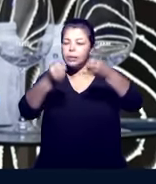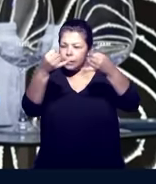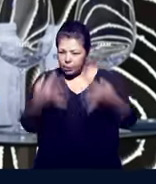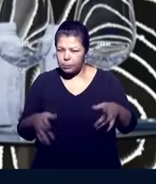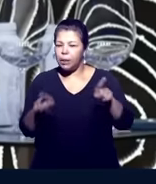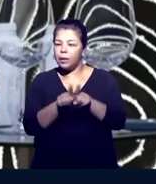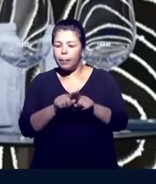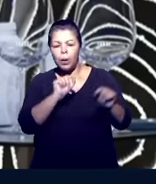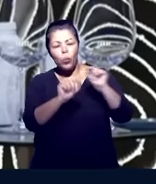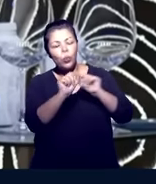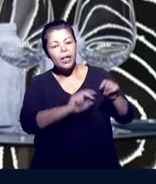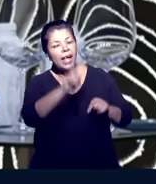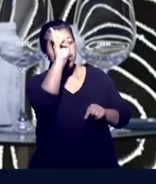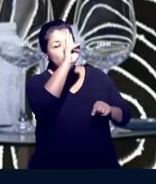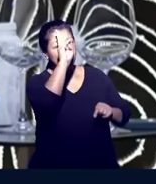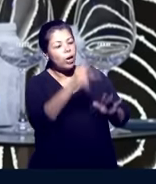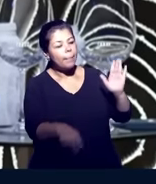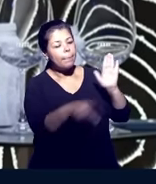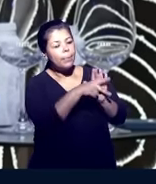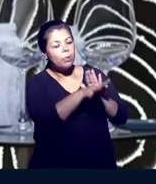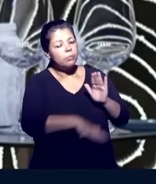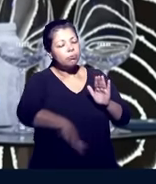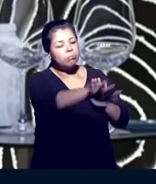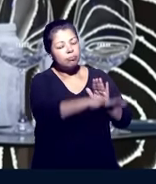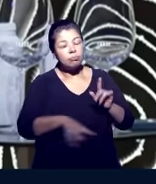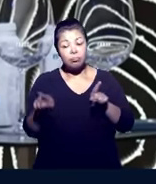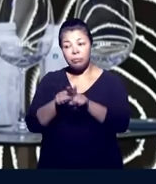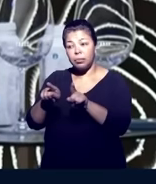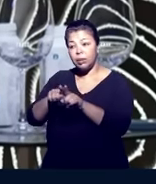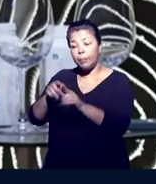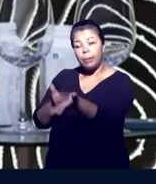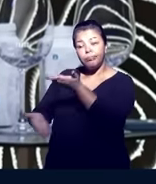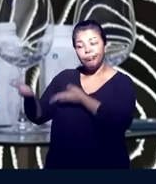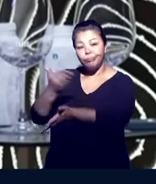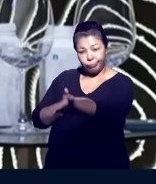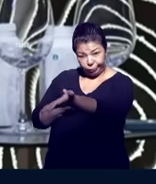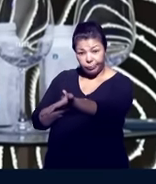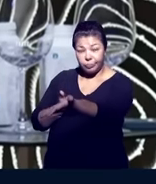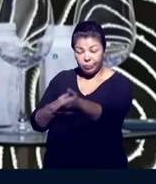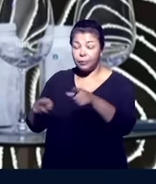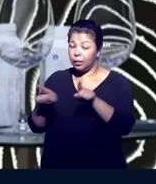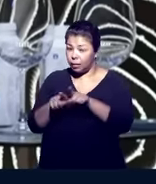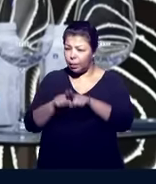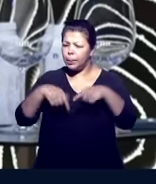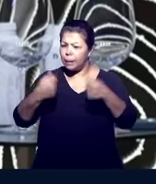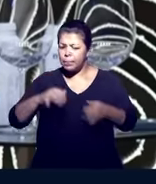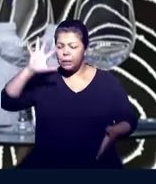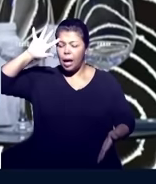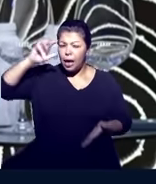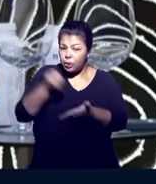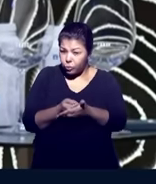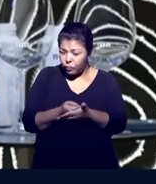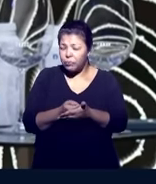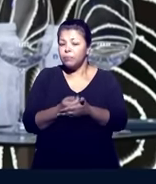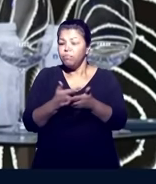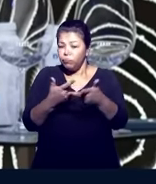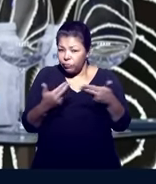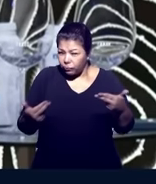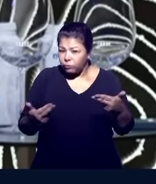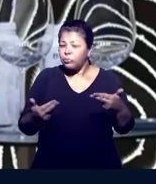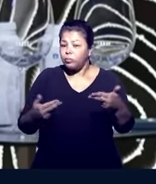num fluxo confortável e seguir a vida tomando as medidas microeconômicas que nós estamos tomando